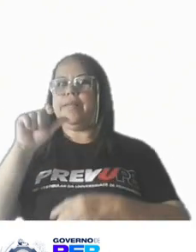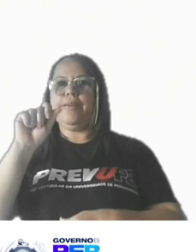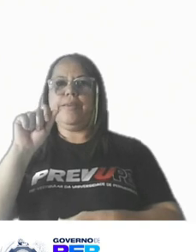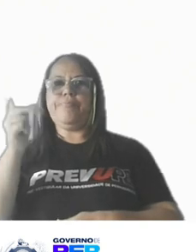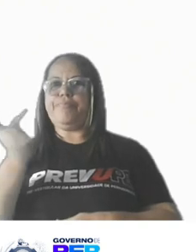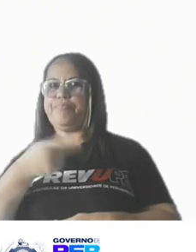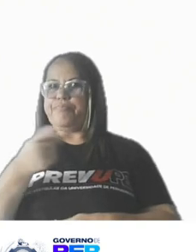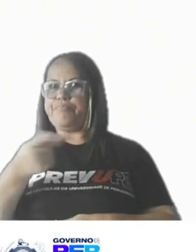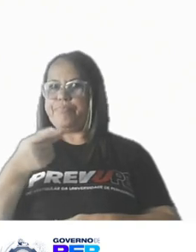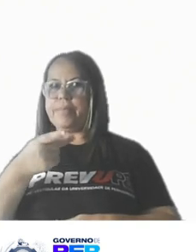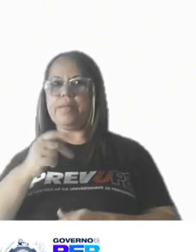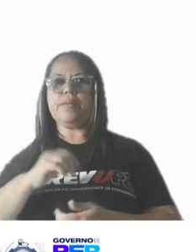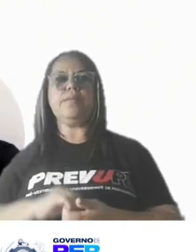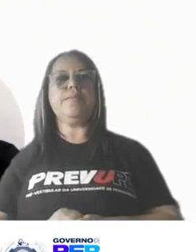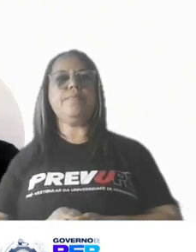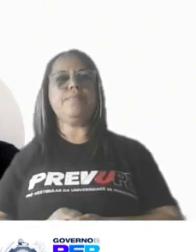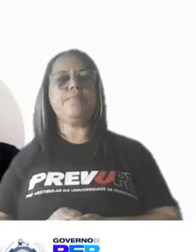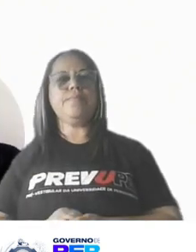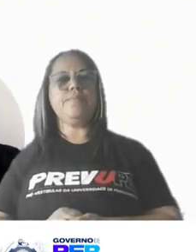não é.